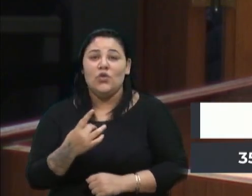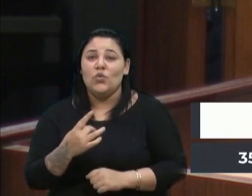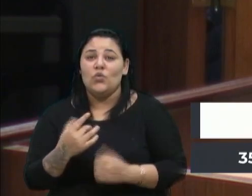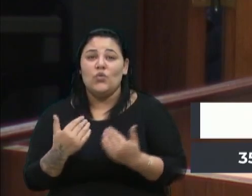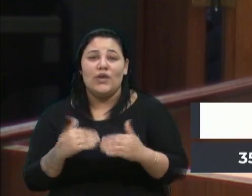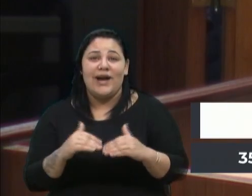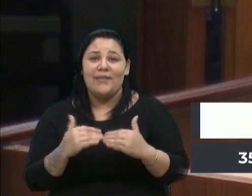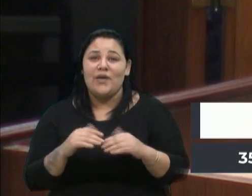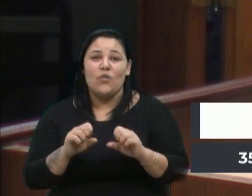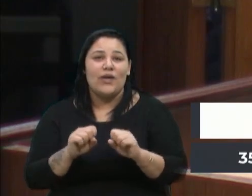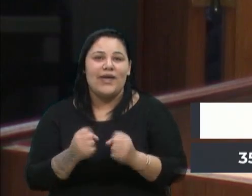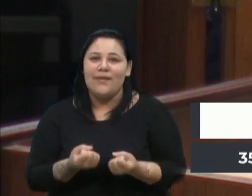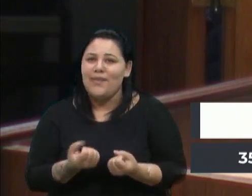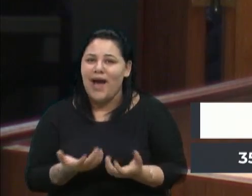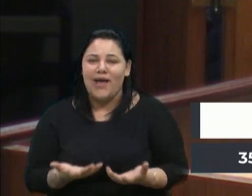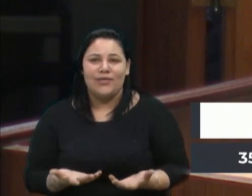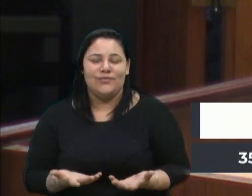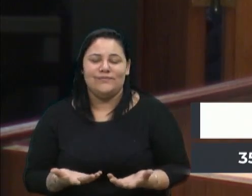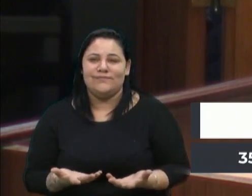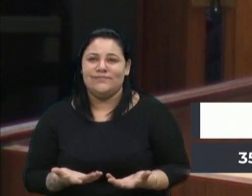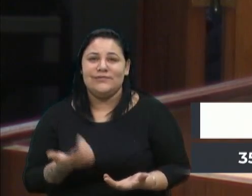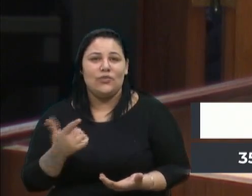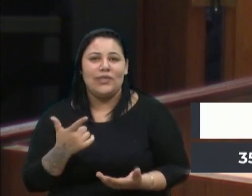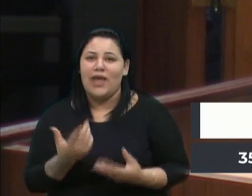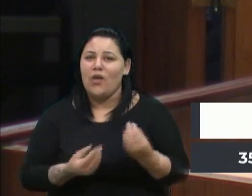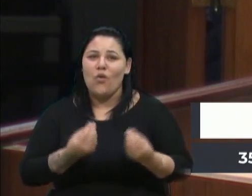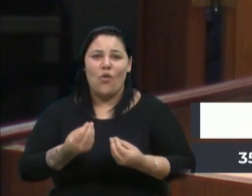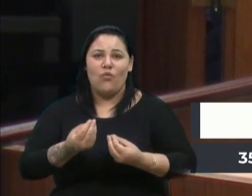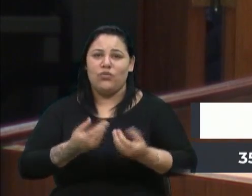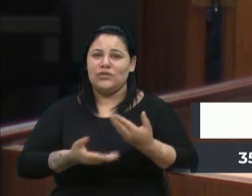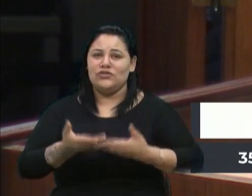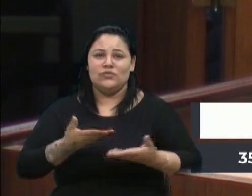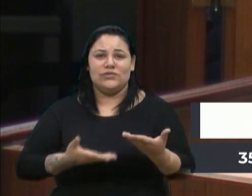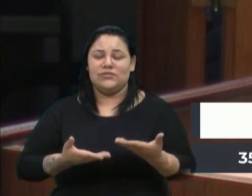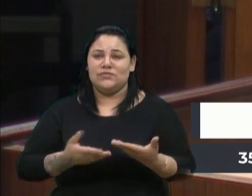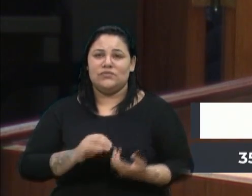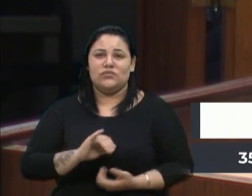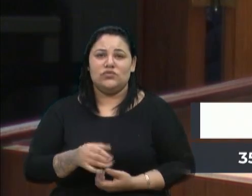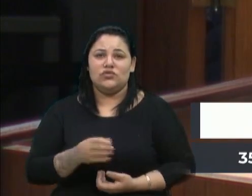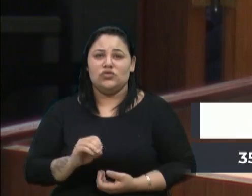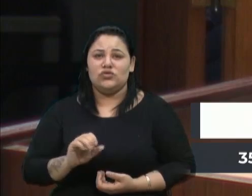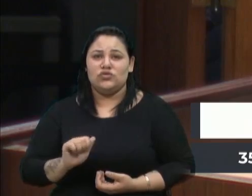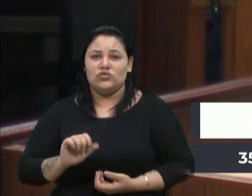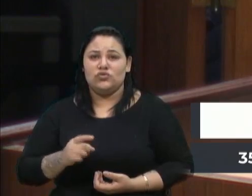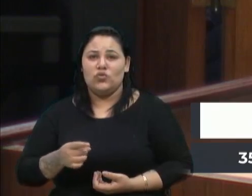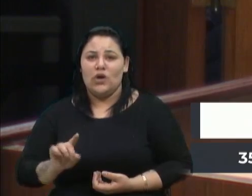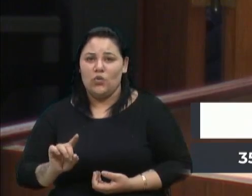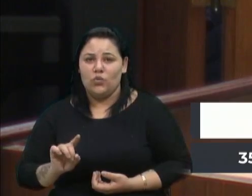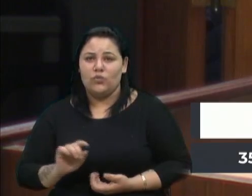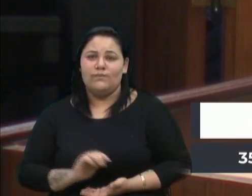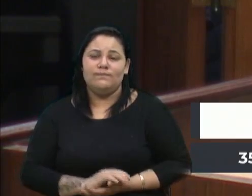Uma equipe com 6 pessoas no caminhão quebrado. Não tem como. Então o São João